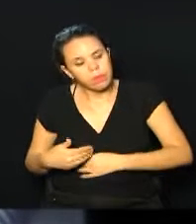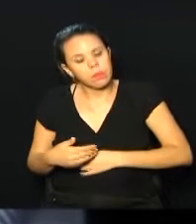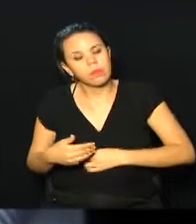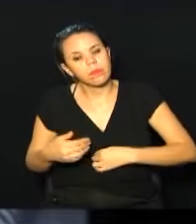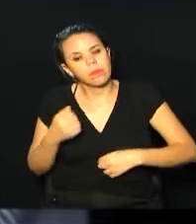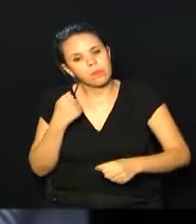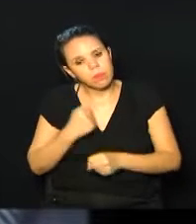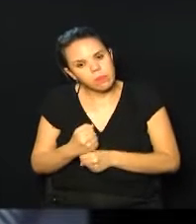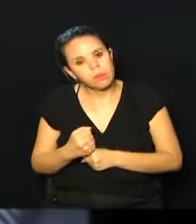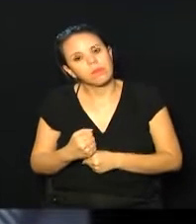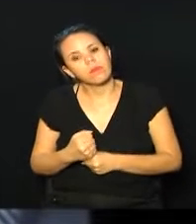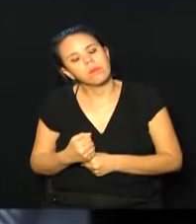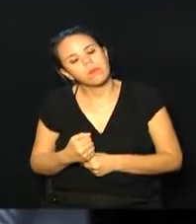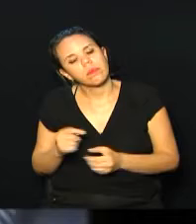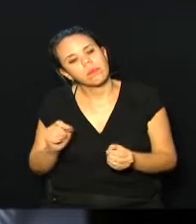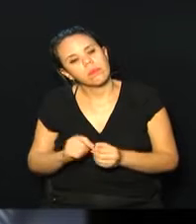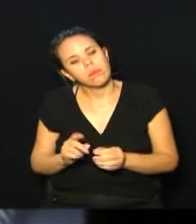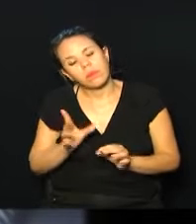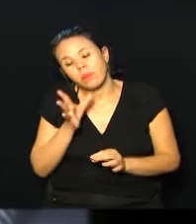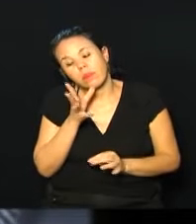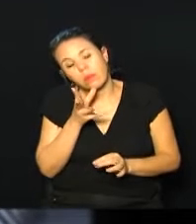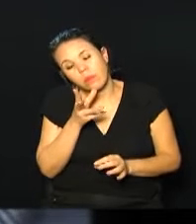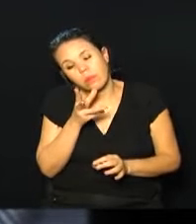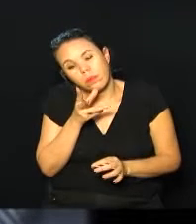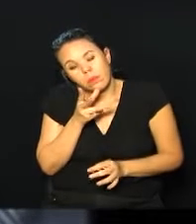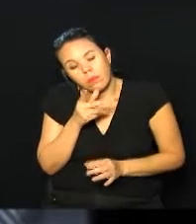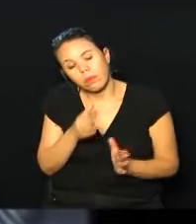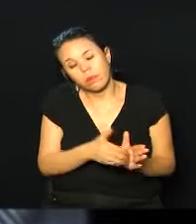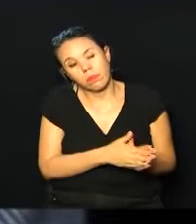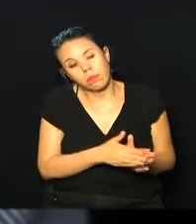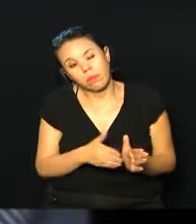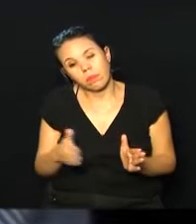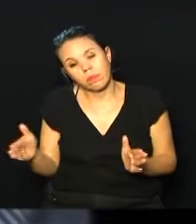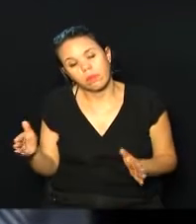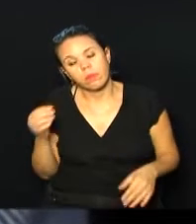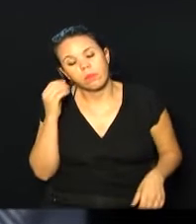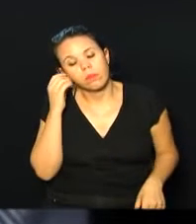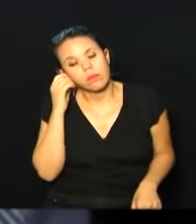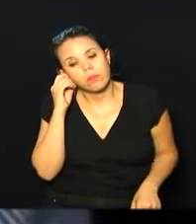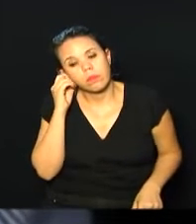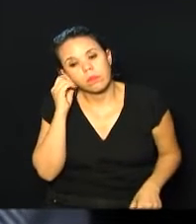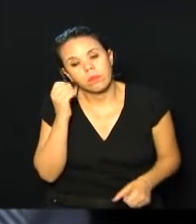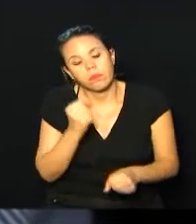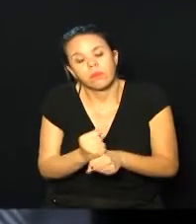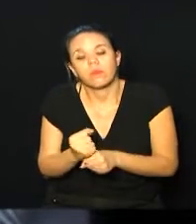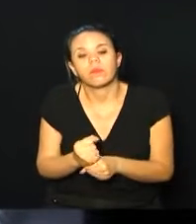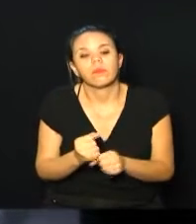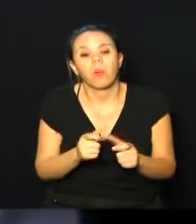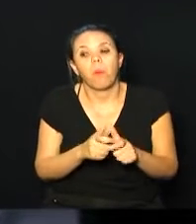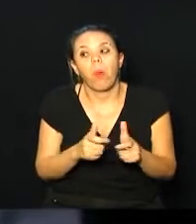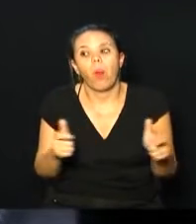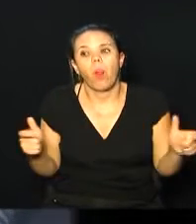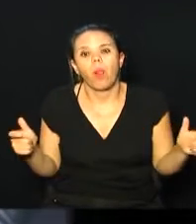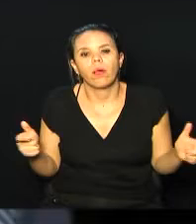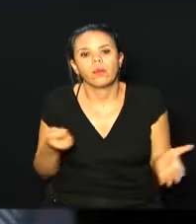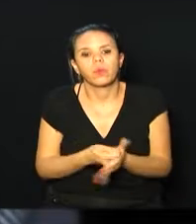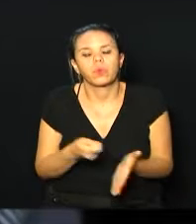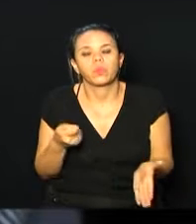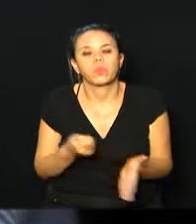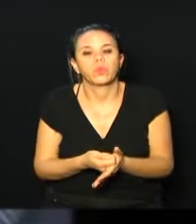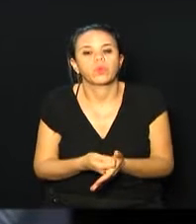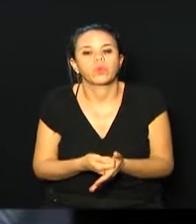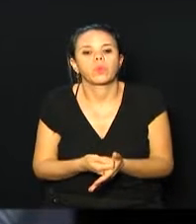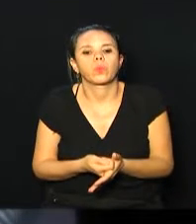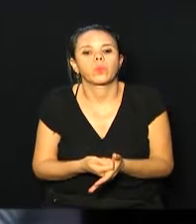de execução longa, um período longo de execução, obras muito volumosas, que vão exigir um volume de